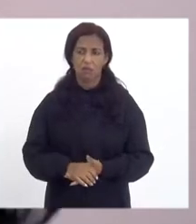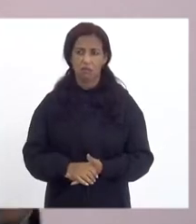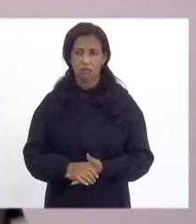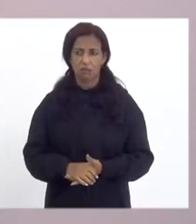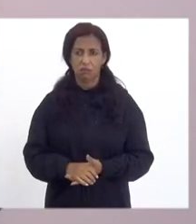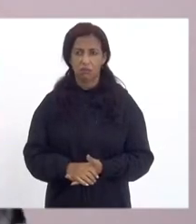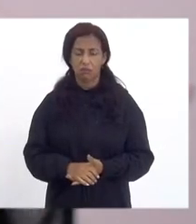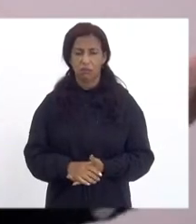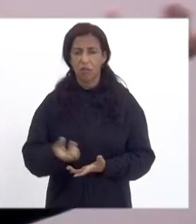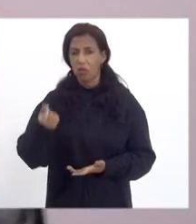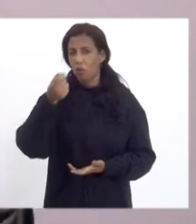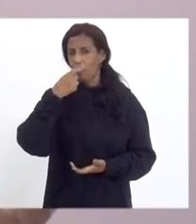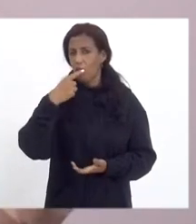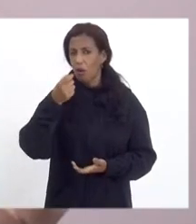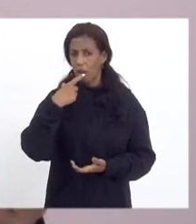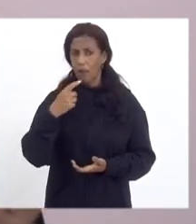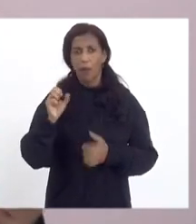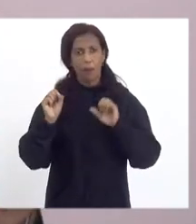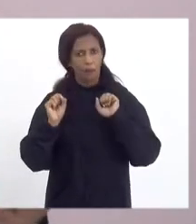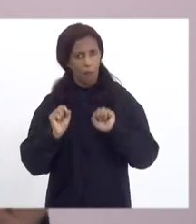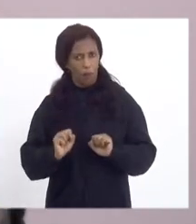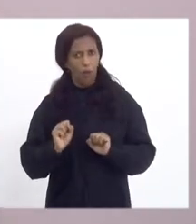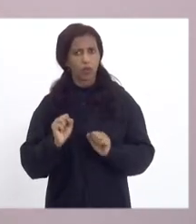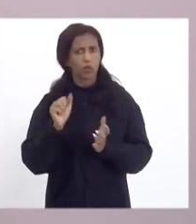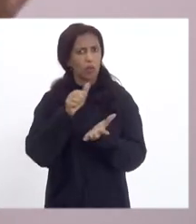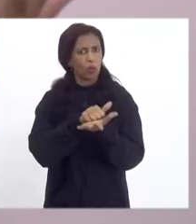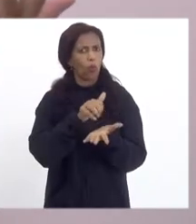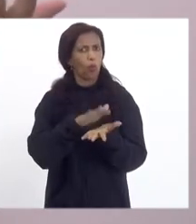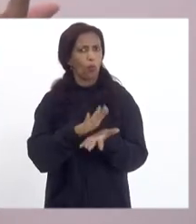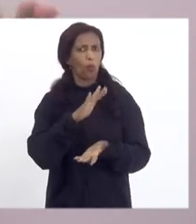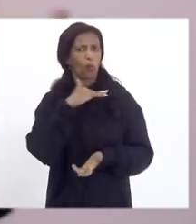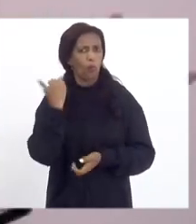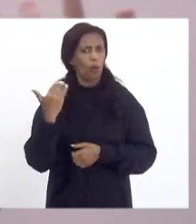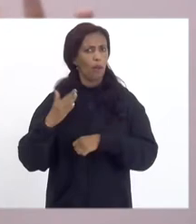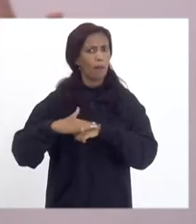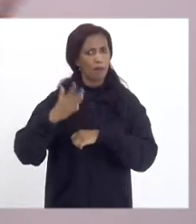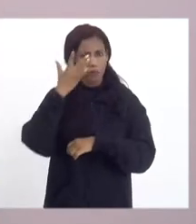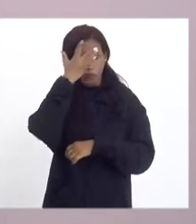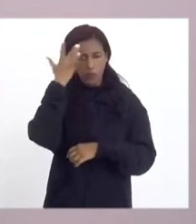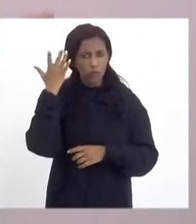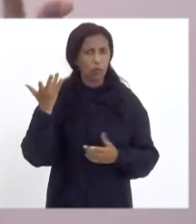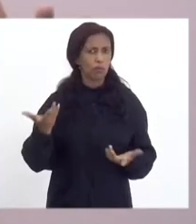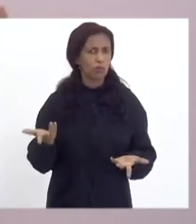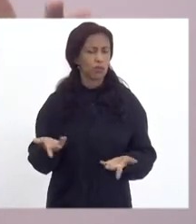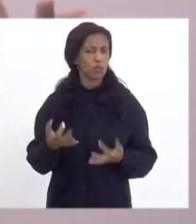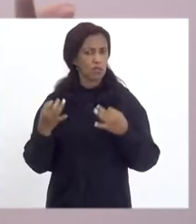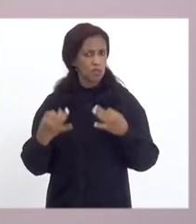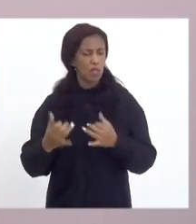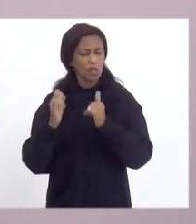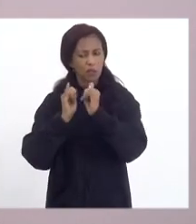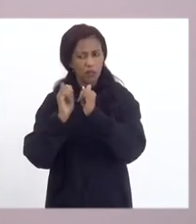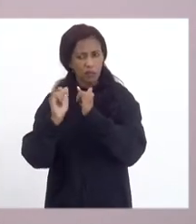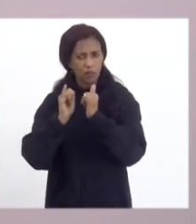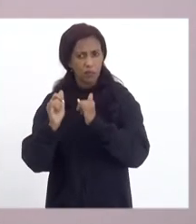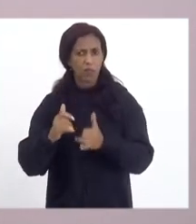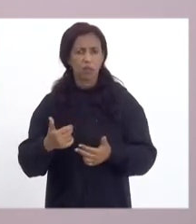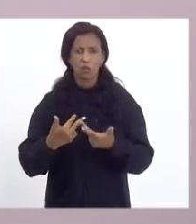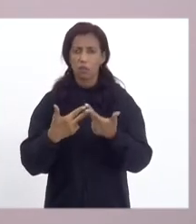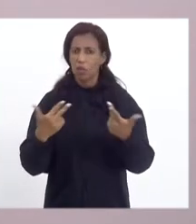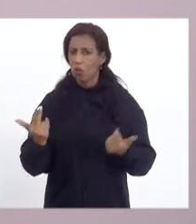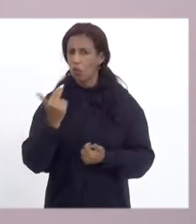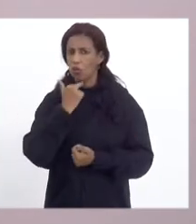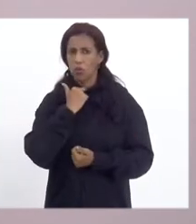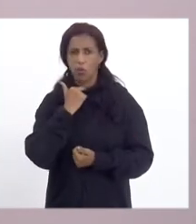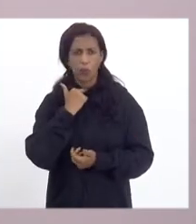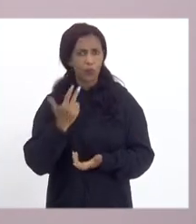a tomar, pode ter matado ou mataria muito mais gente, é óbvio, mas está claro, os dados não mentem, tem coisa que é dado,